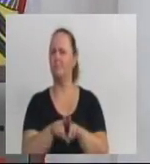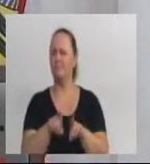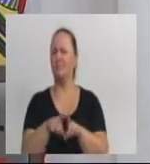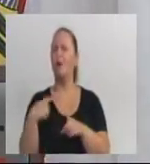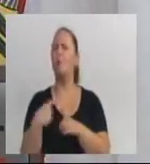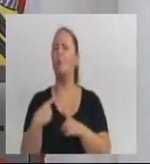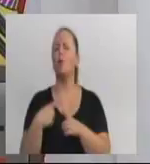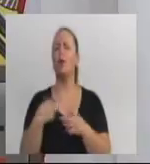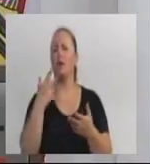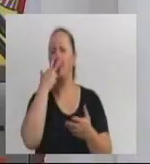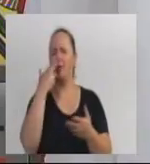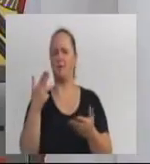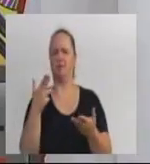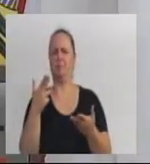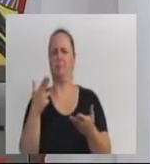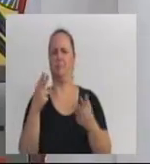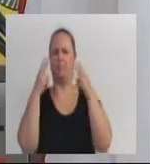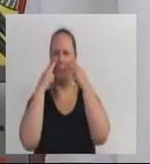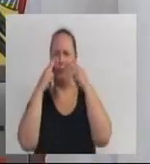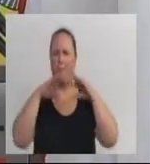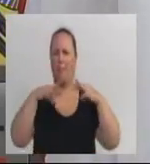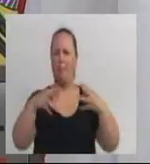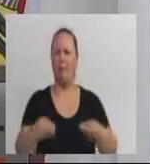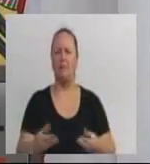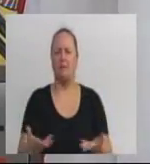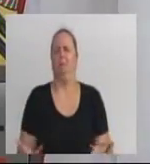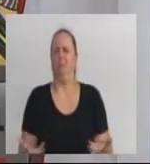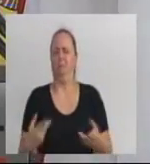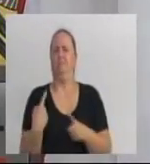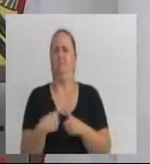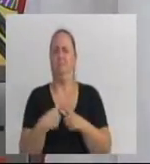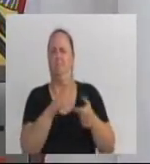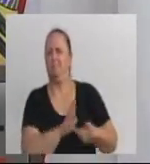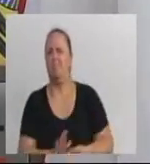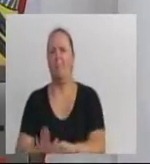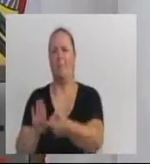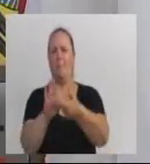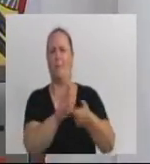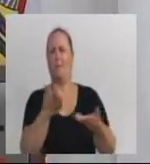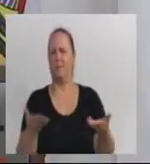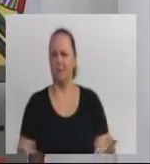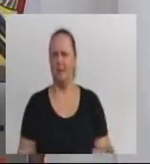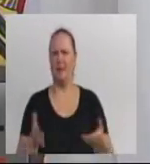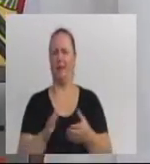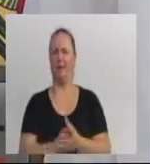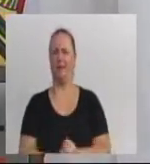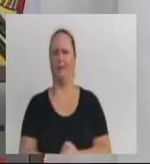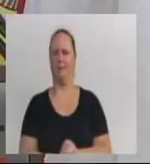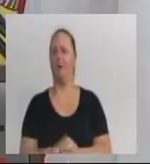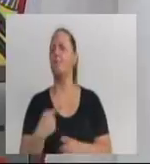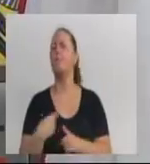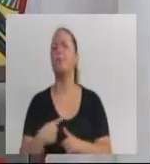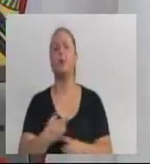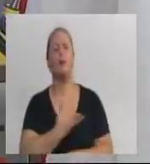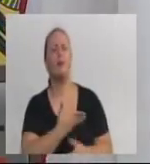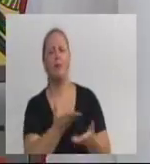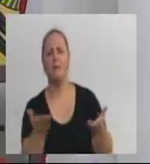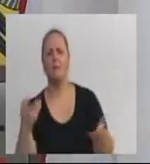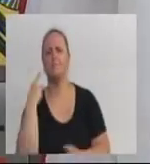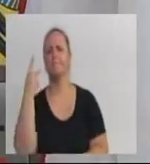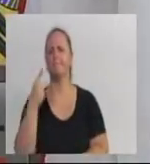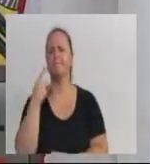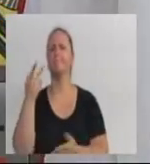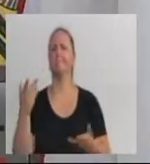mídia? A quem beneficia esse tipo de mídia, colegas vereadores? Que